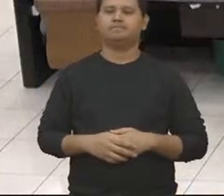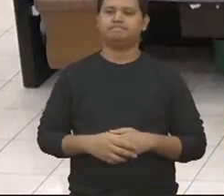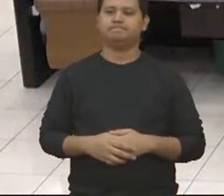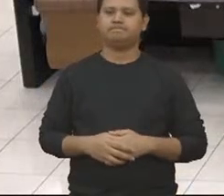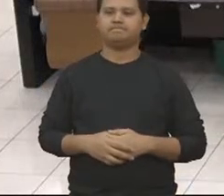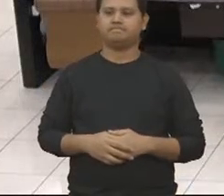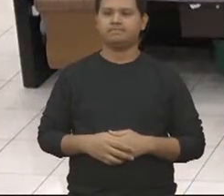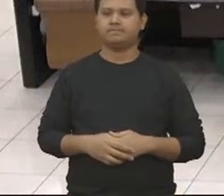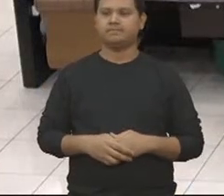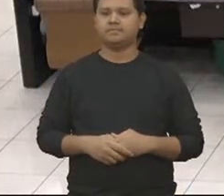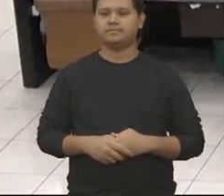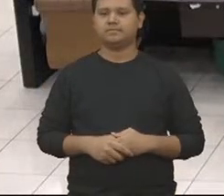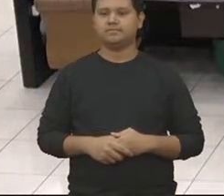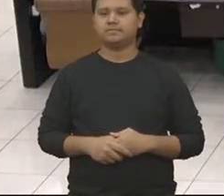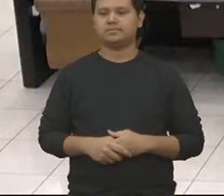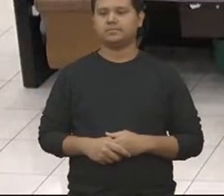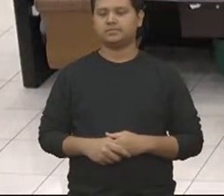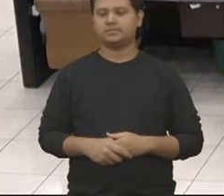Obrigado.